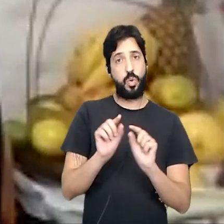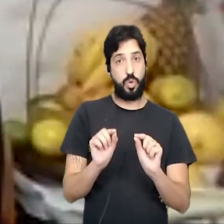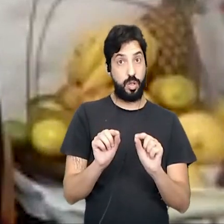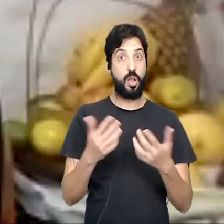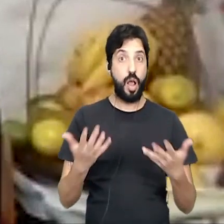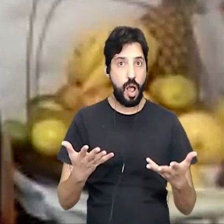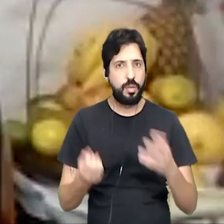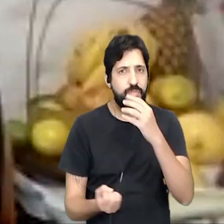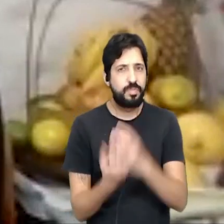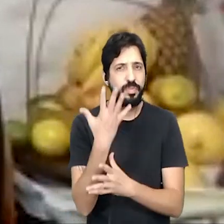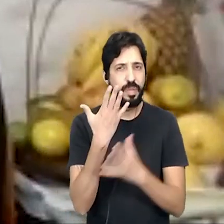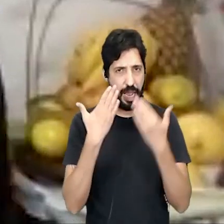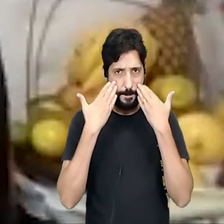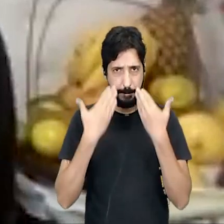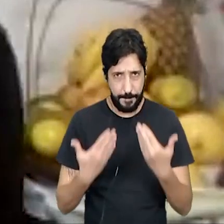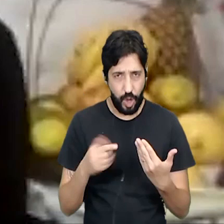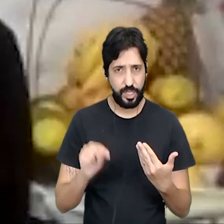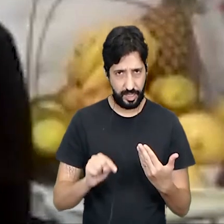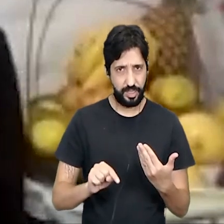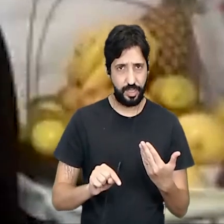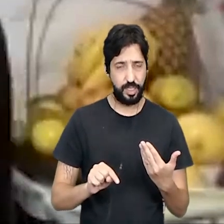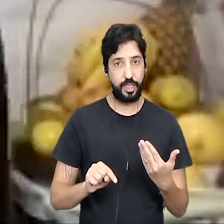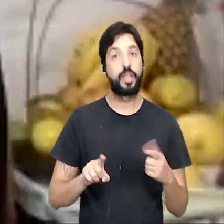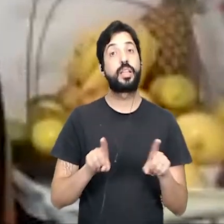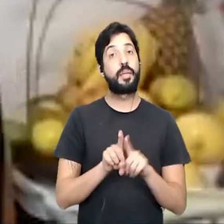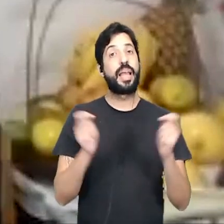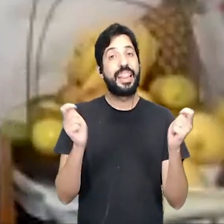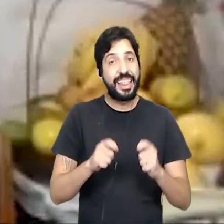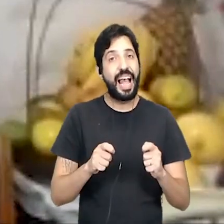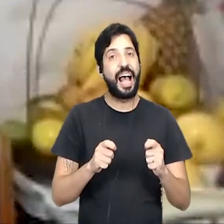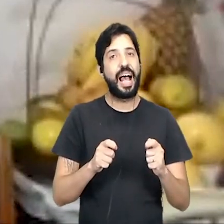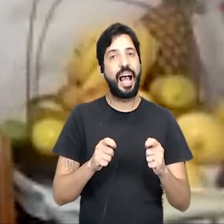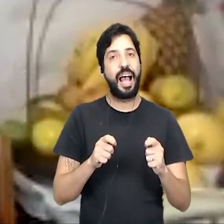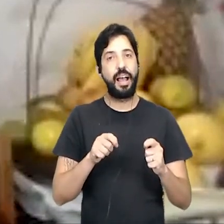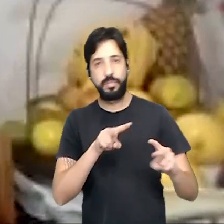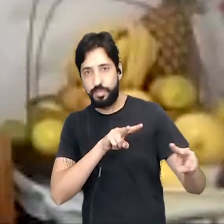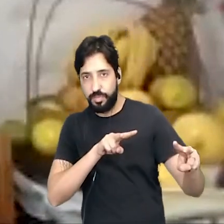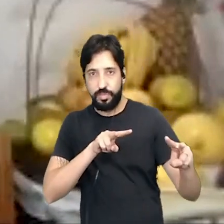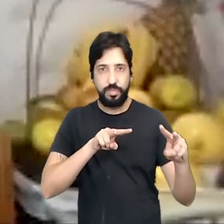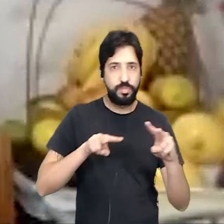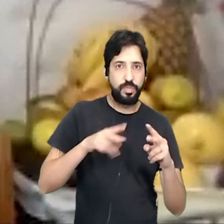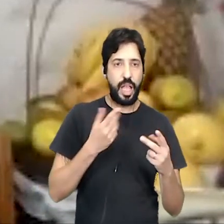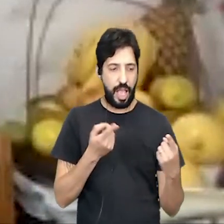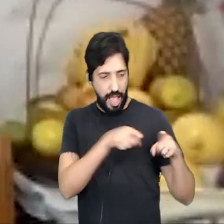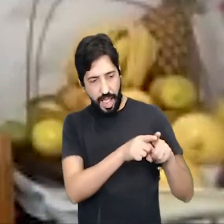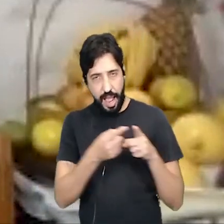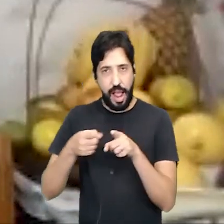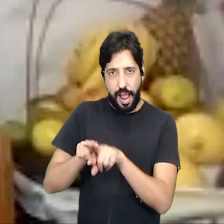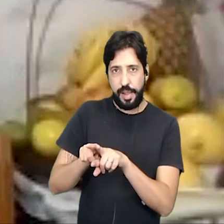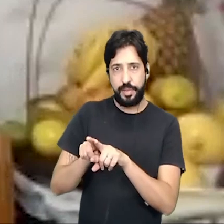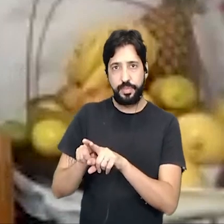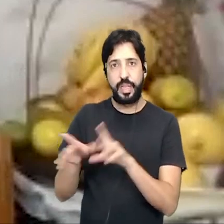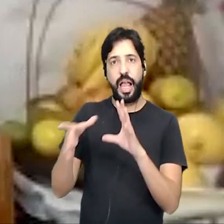ideia que era assim: olha, vamos criar uma mostra onde também a gente possa olhar as pessoas